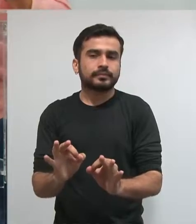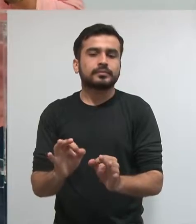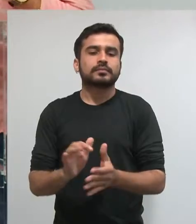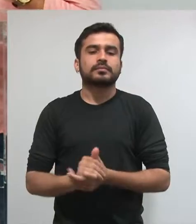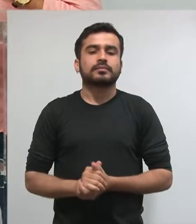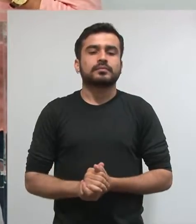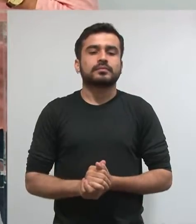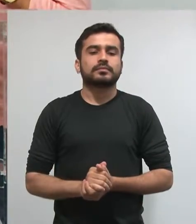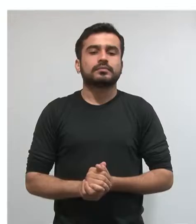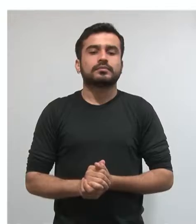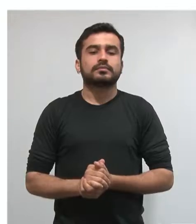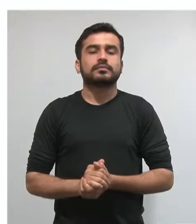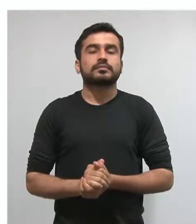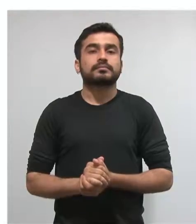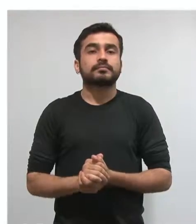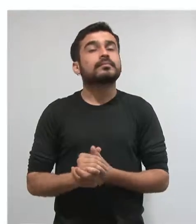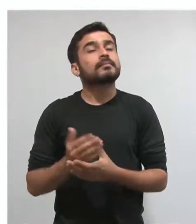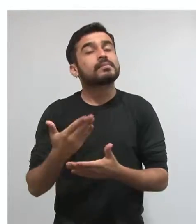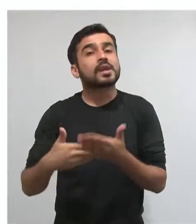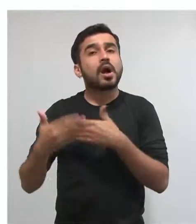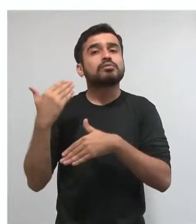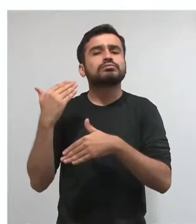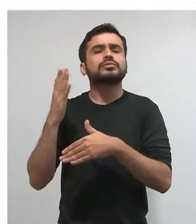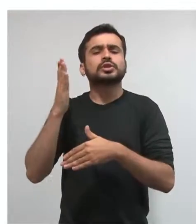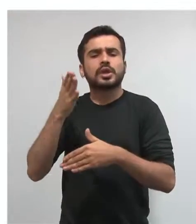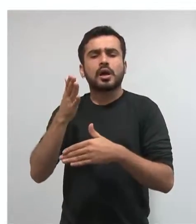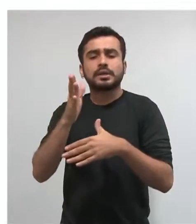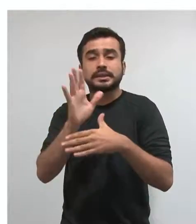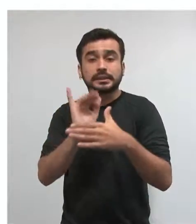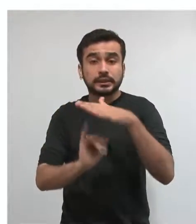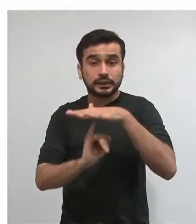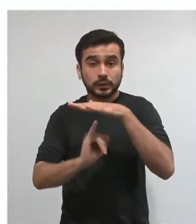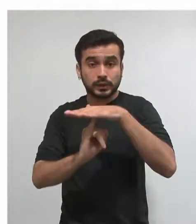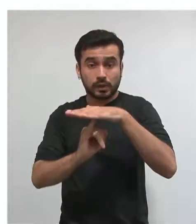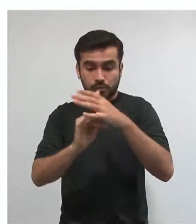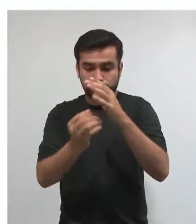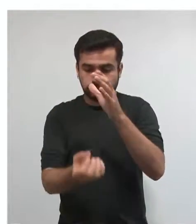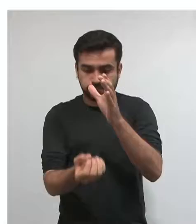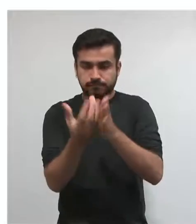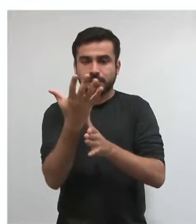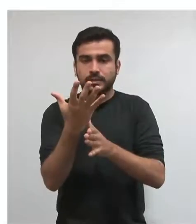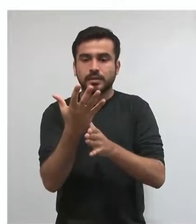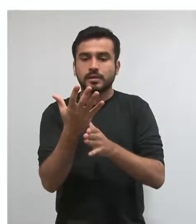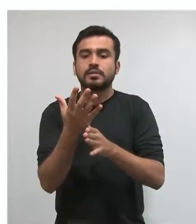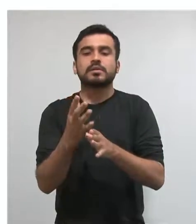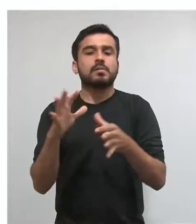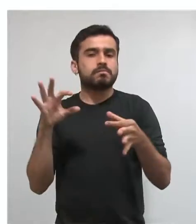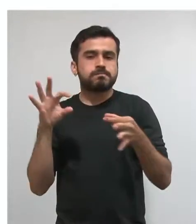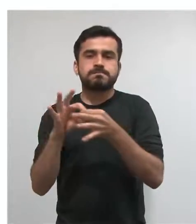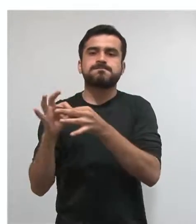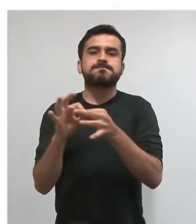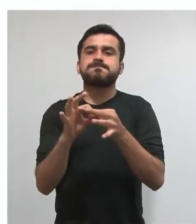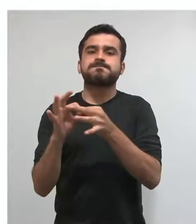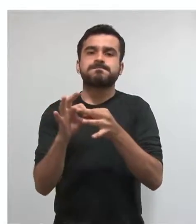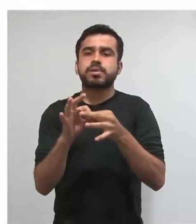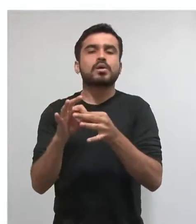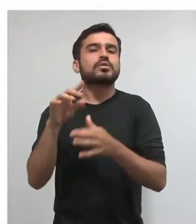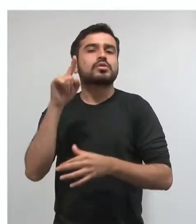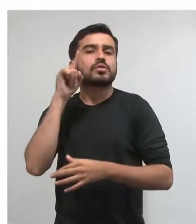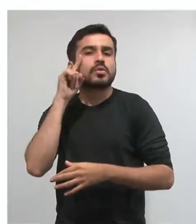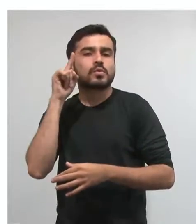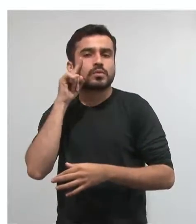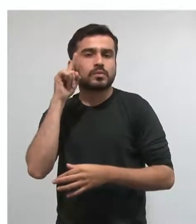de monitoramento. Então, uma vez institucionalizado como atributo indissociável da prática